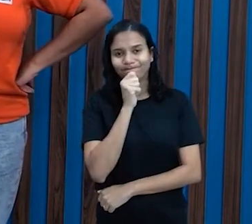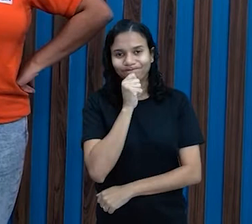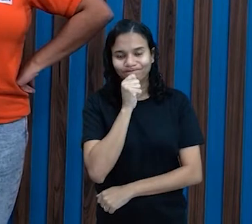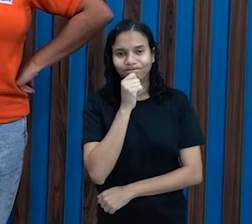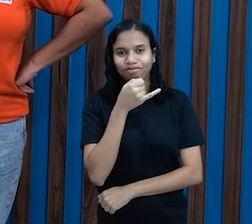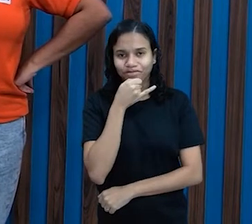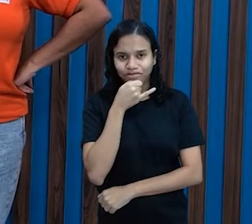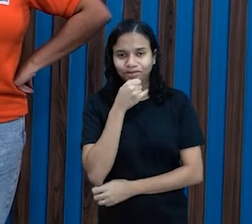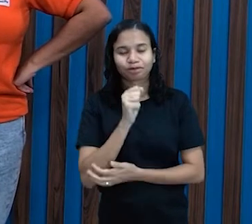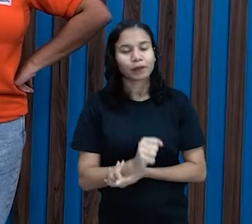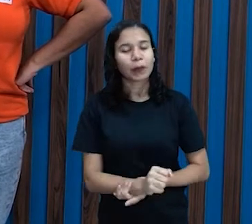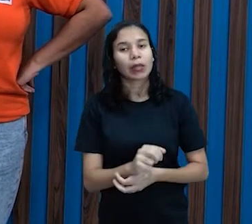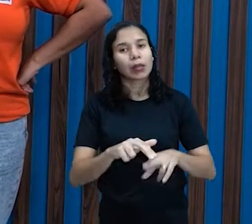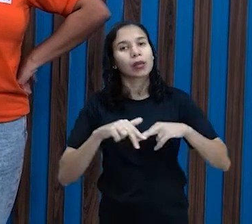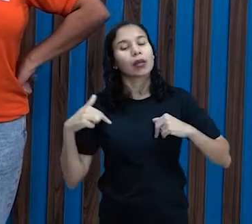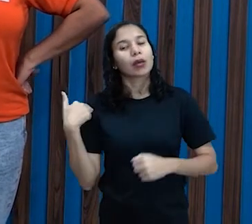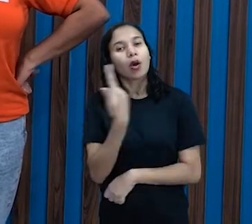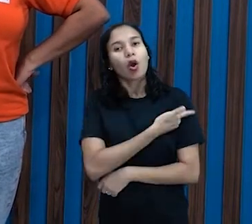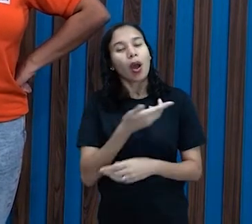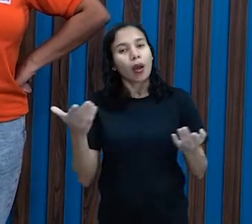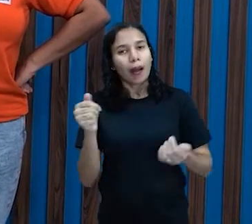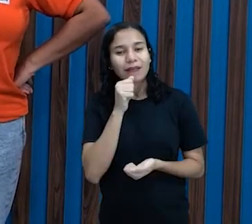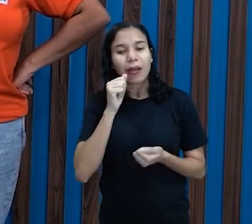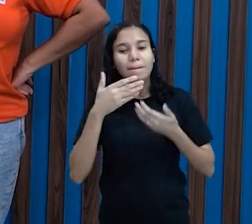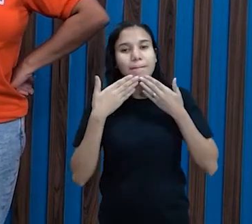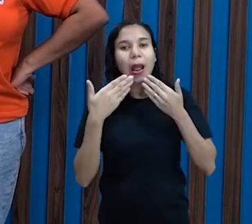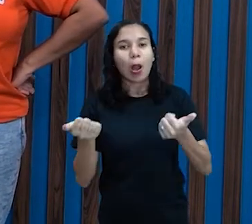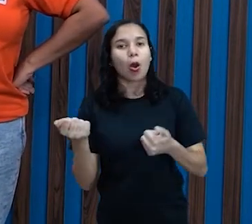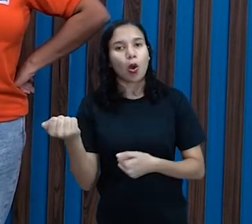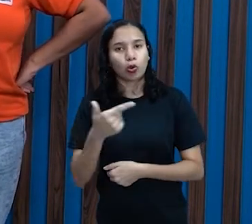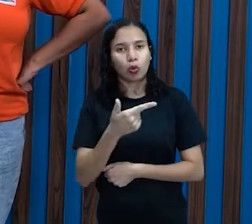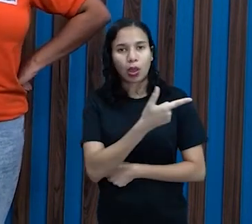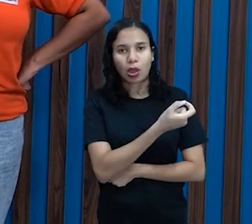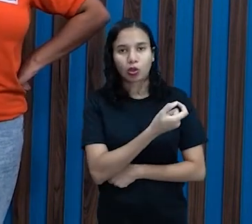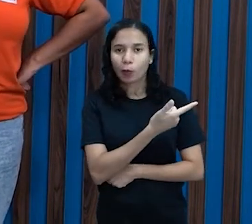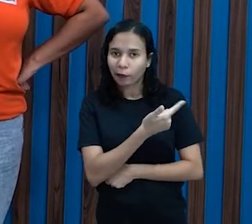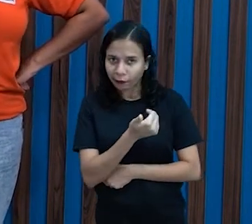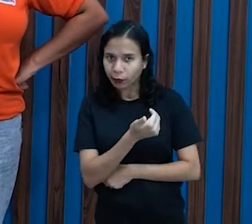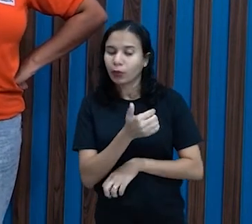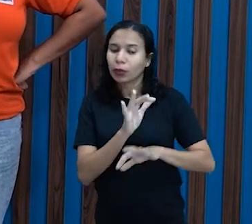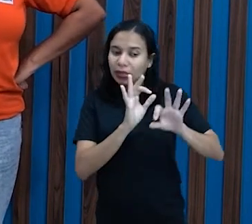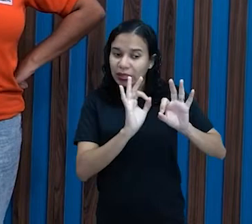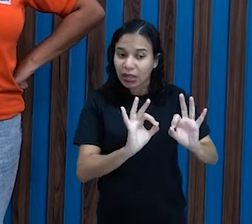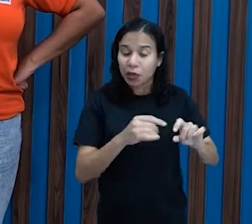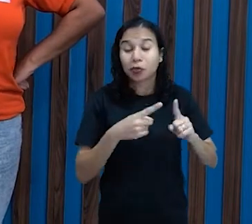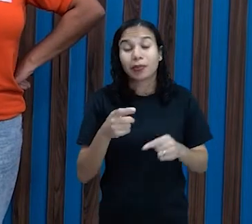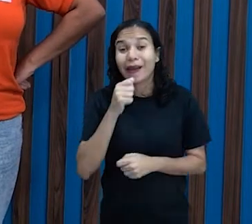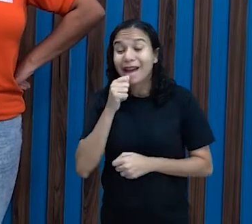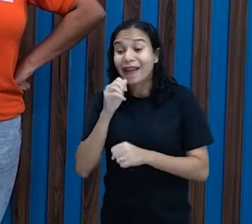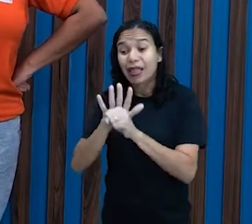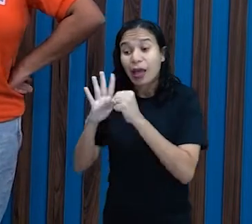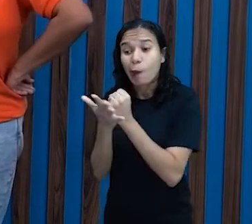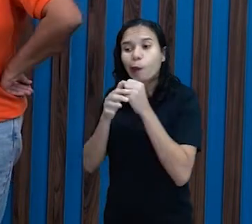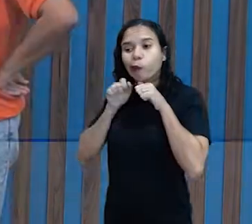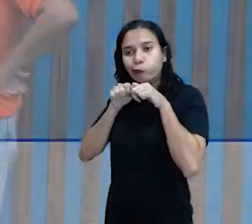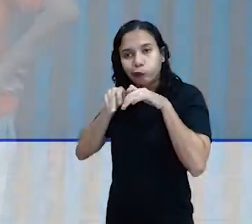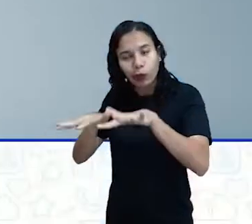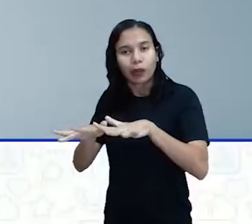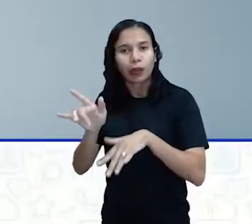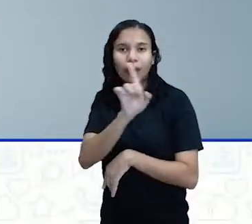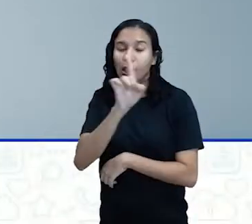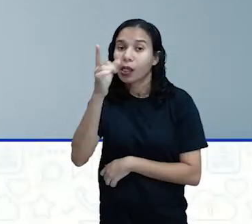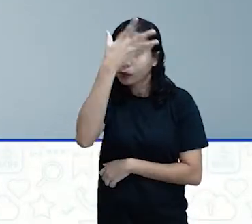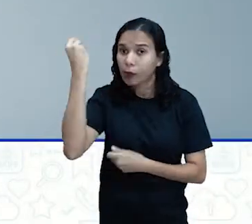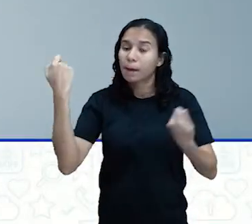tá? Estamos numa situação muito melhor que 2021, mas ainda estamos em uma pandemia, então não esqueçam